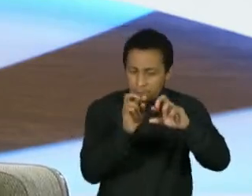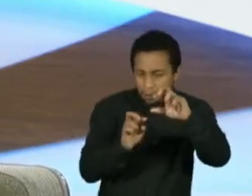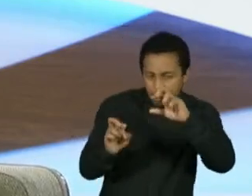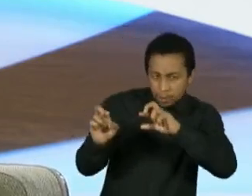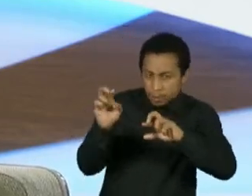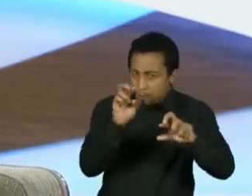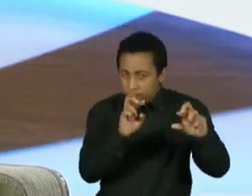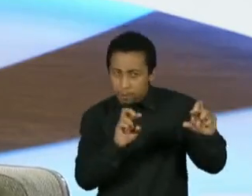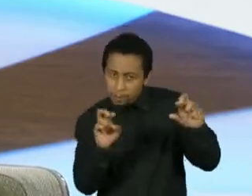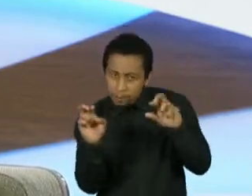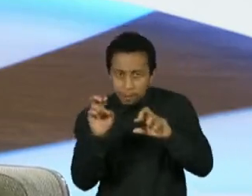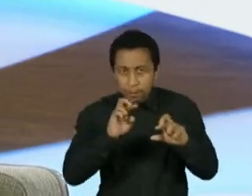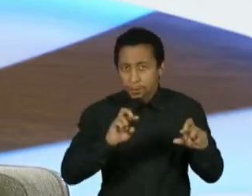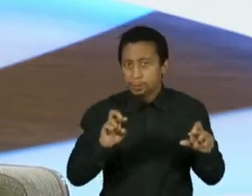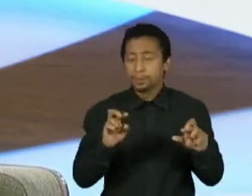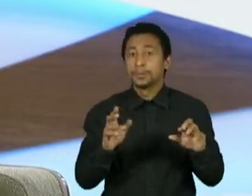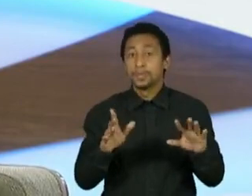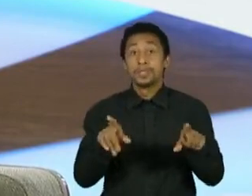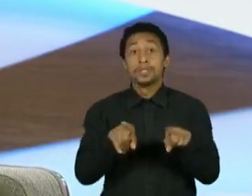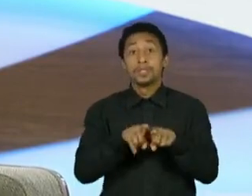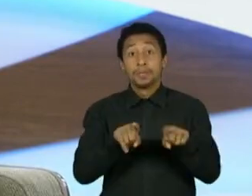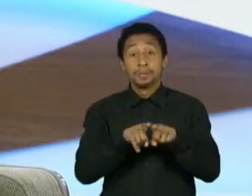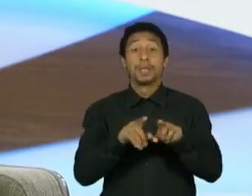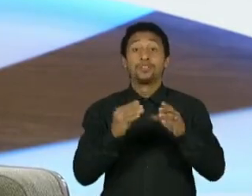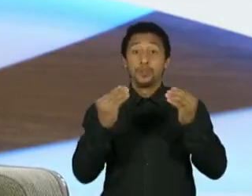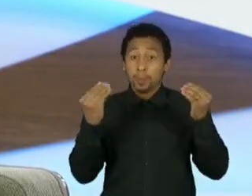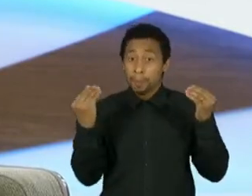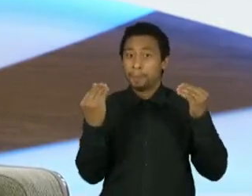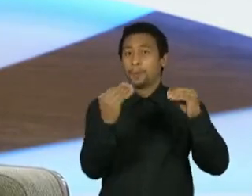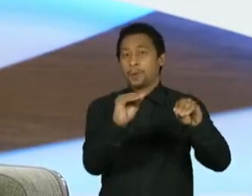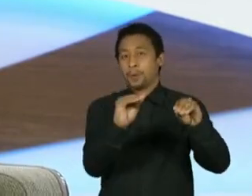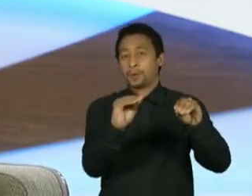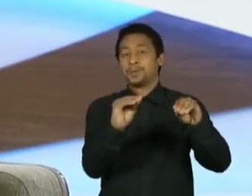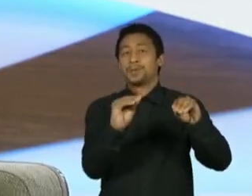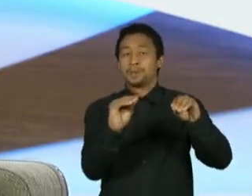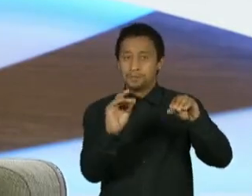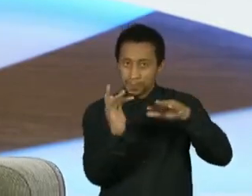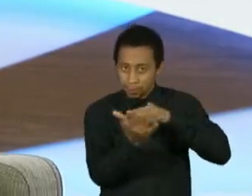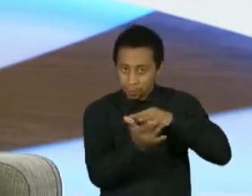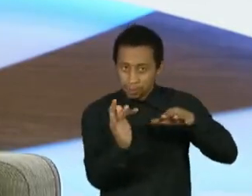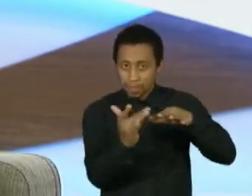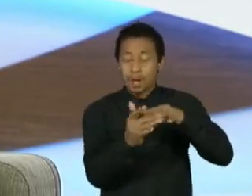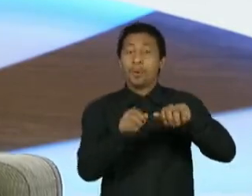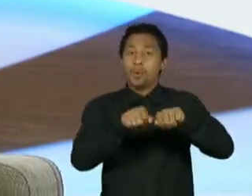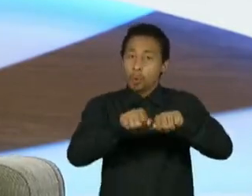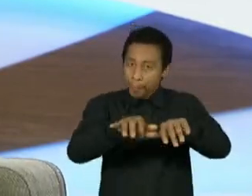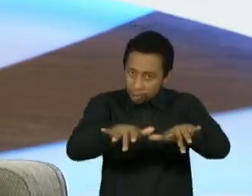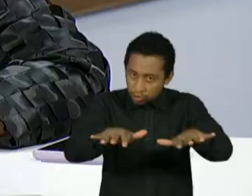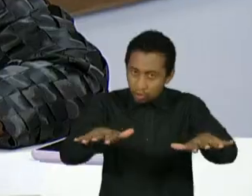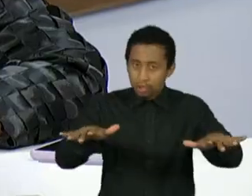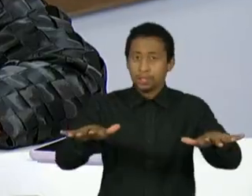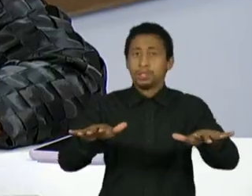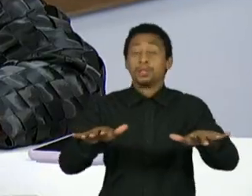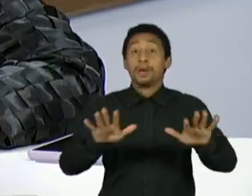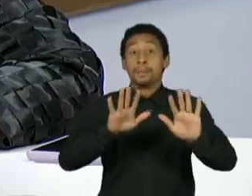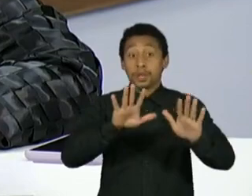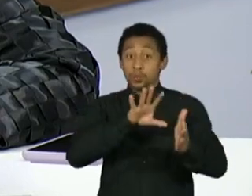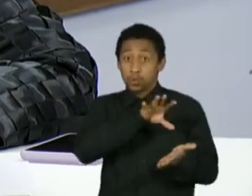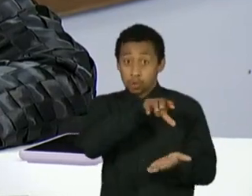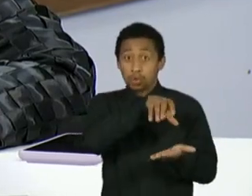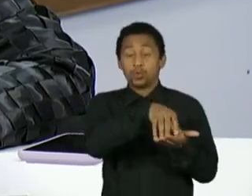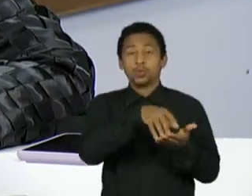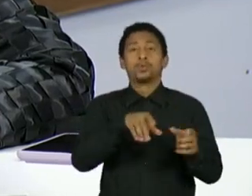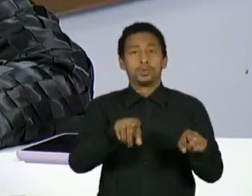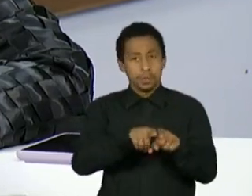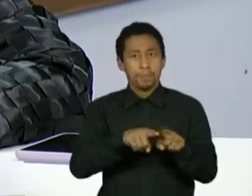de uma certa maneira, eu digo que a gente também tenta sempre repostar e compartilhar, mas acho que um pouco vai além disso, assim. A gente no Instituto tem